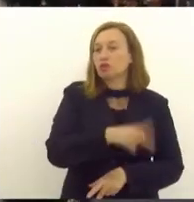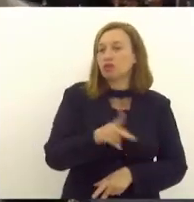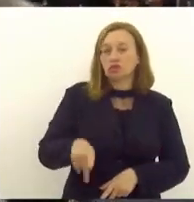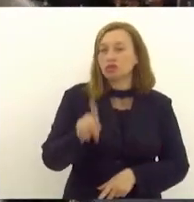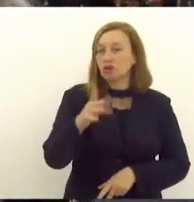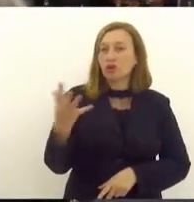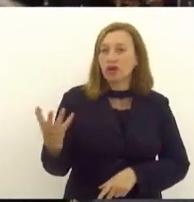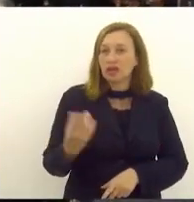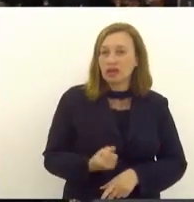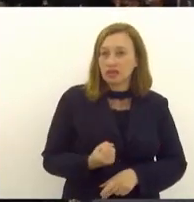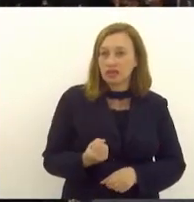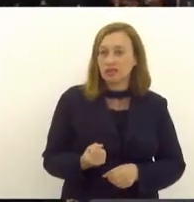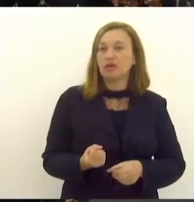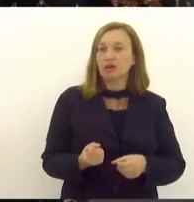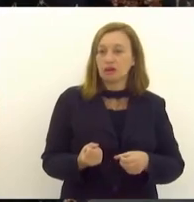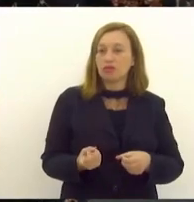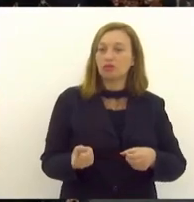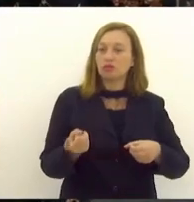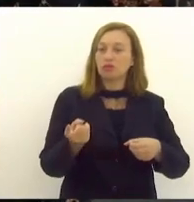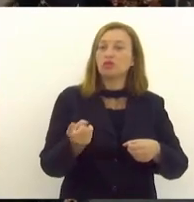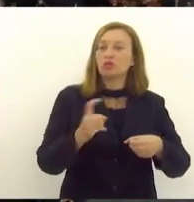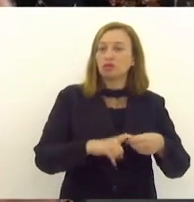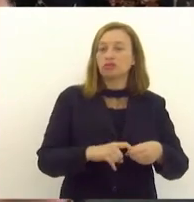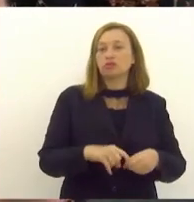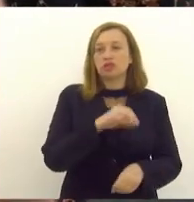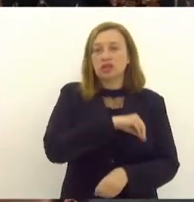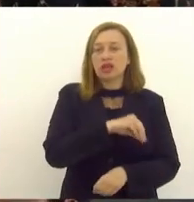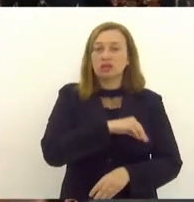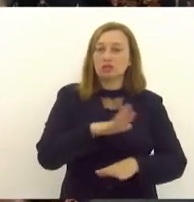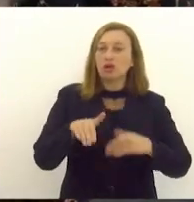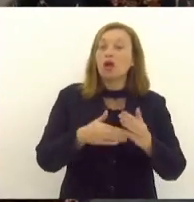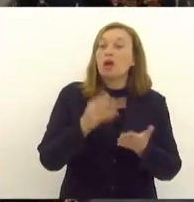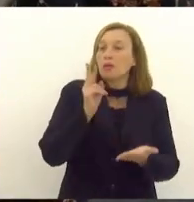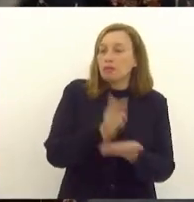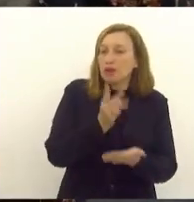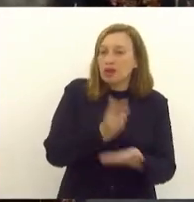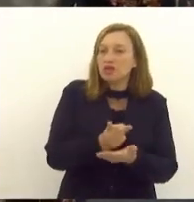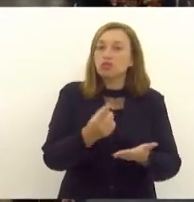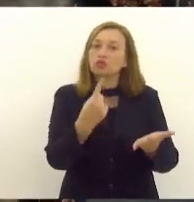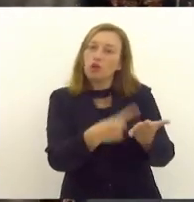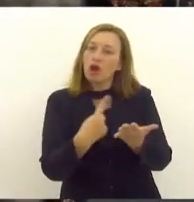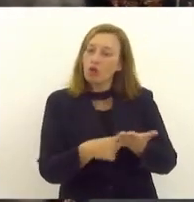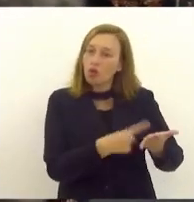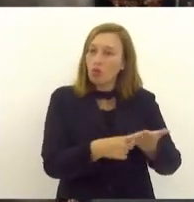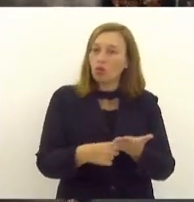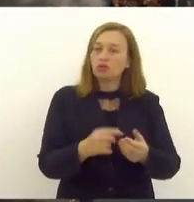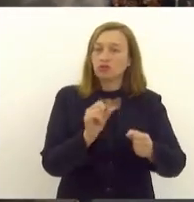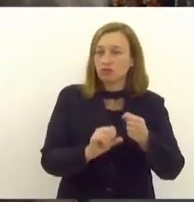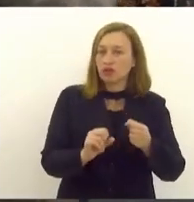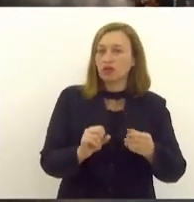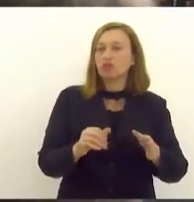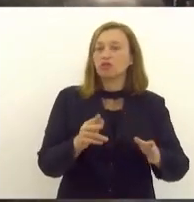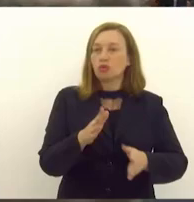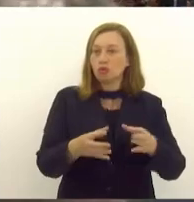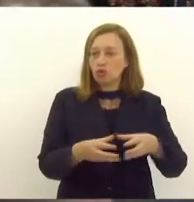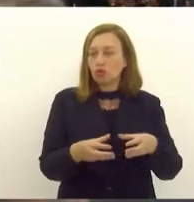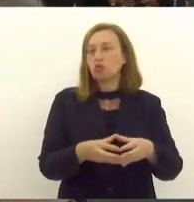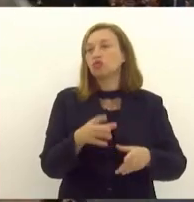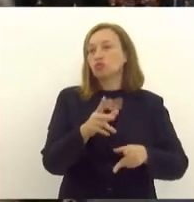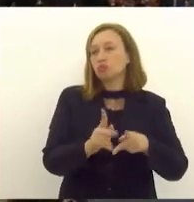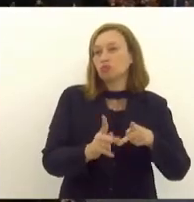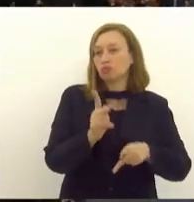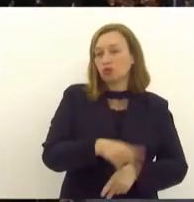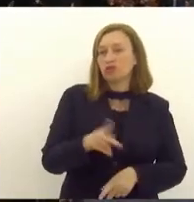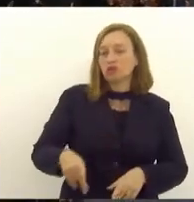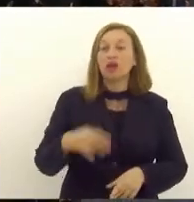a restituição de maneira integral mesmo após o acordo realizado com a categoria então é importante